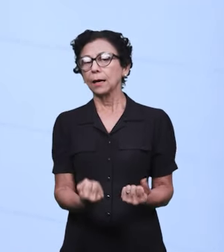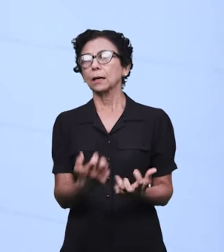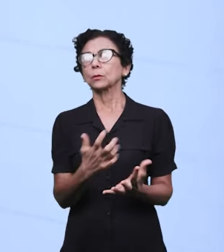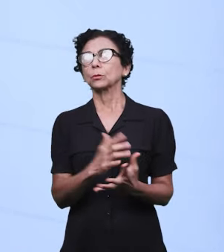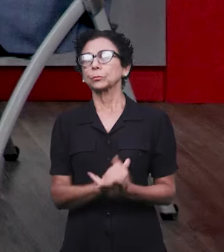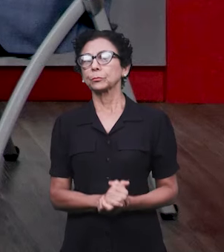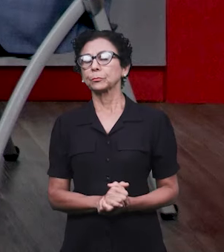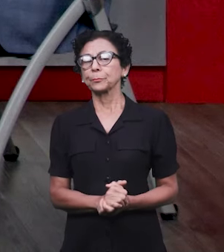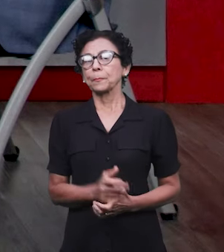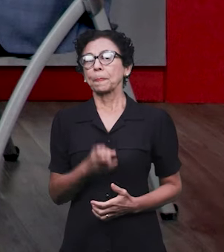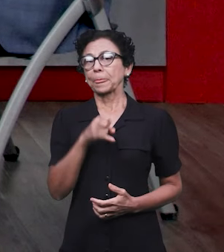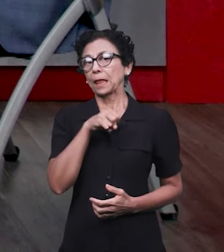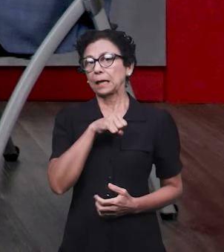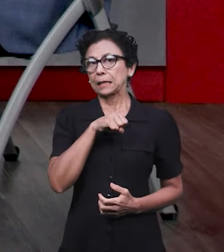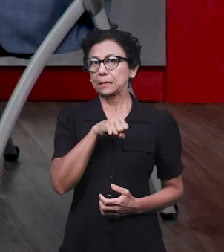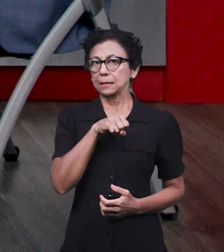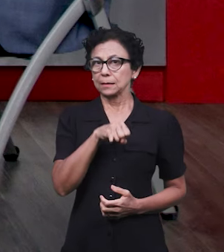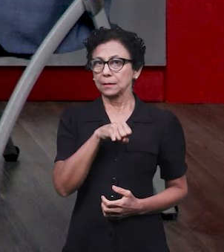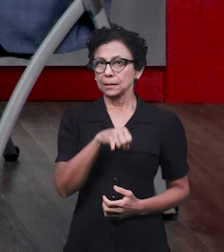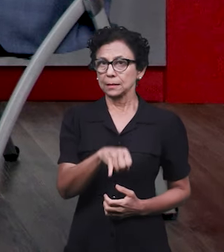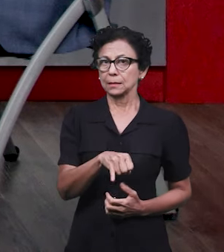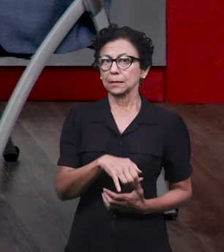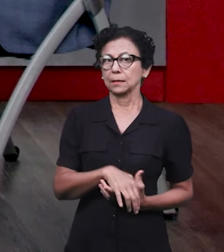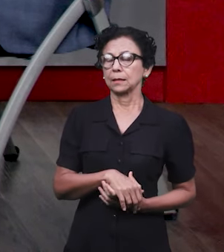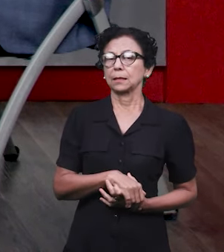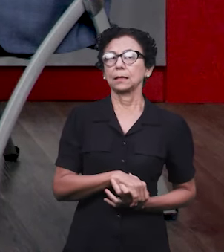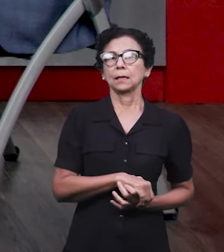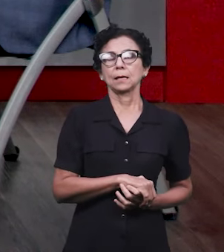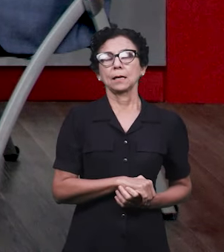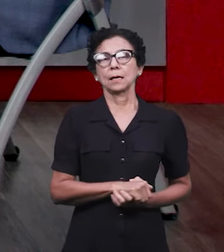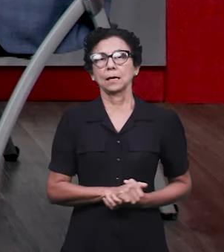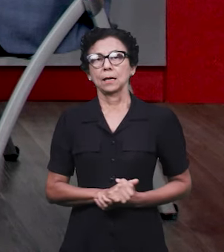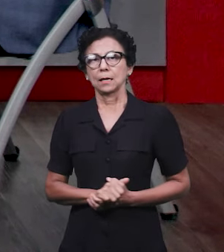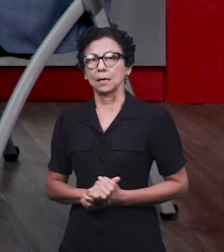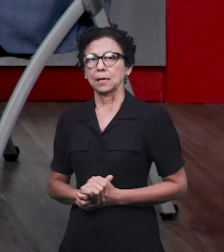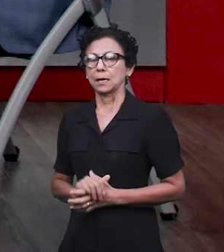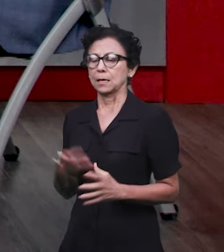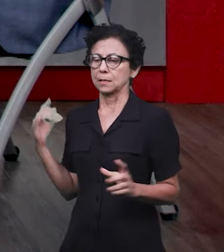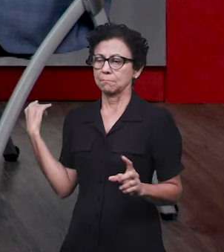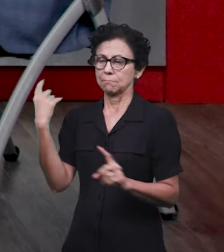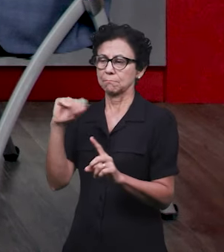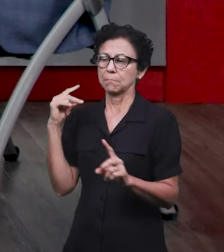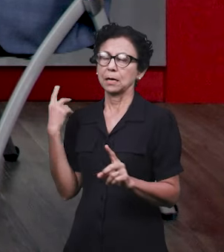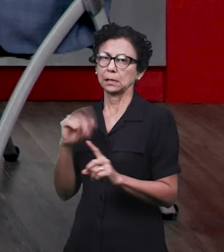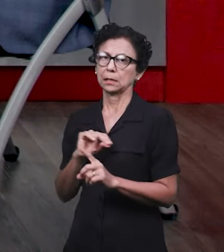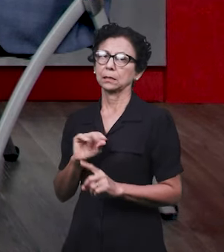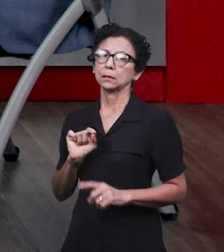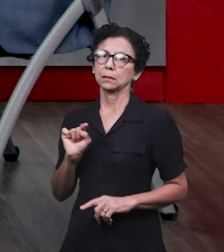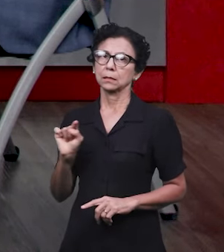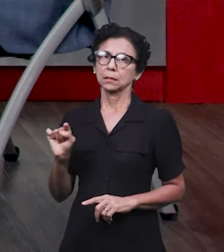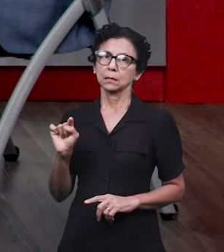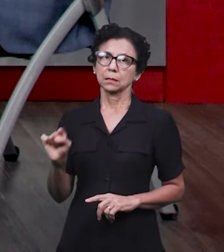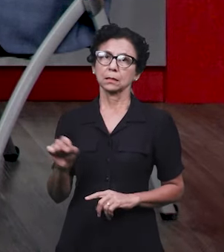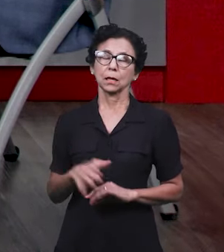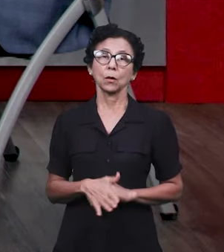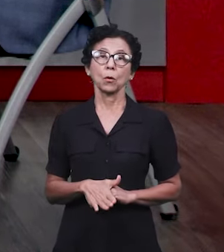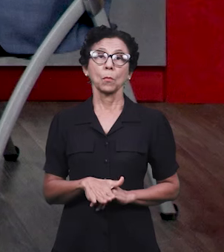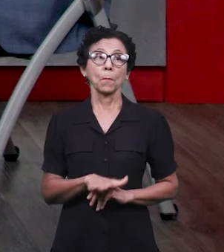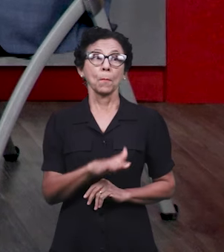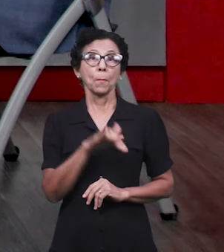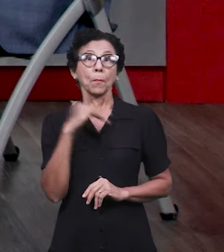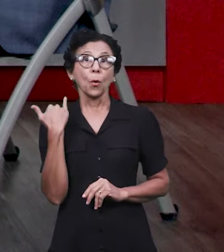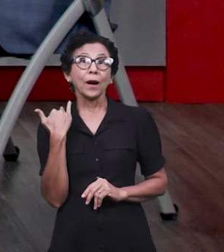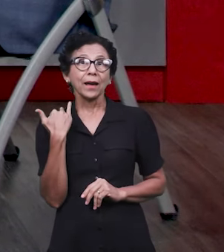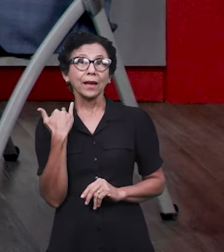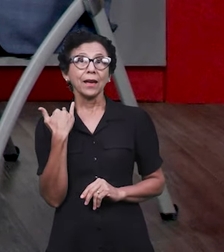se essa agressão leva, né, o idoso a perder a sua vida,